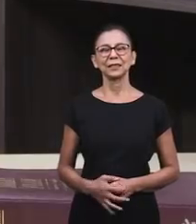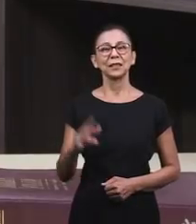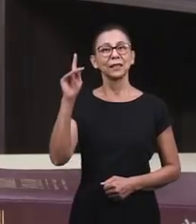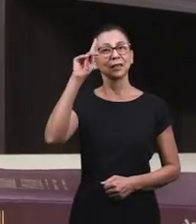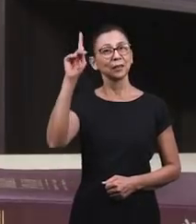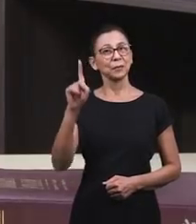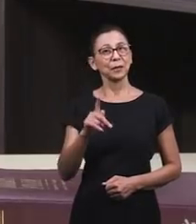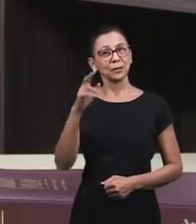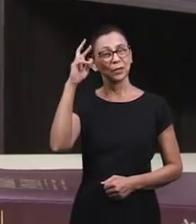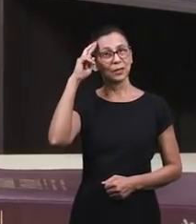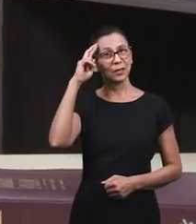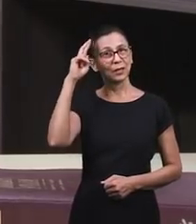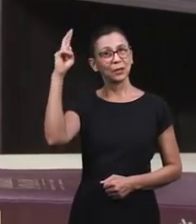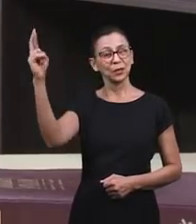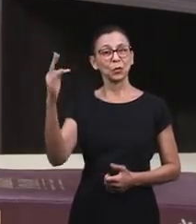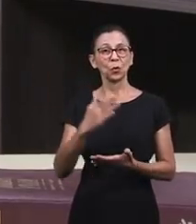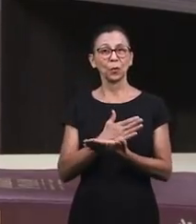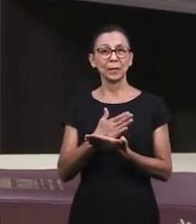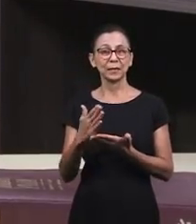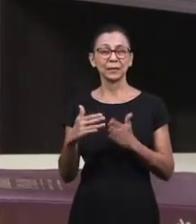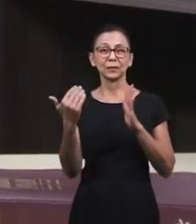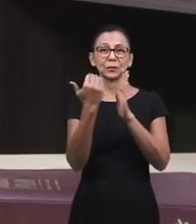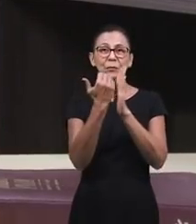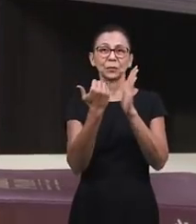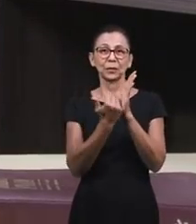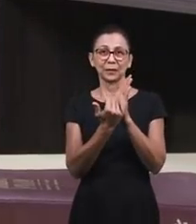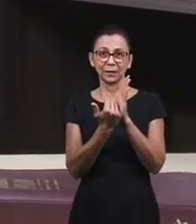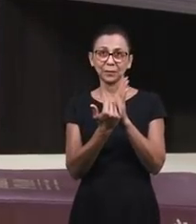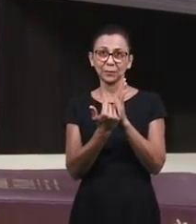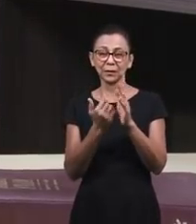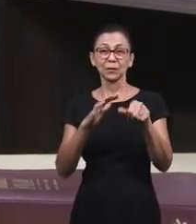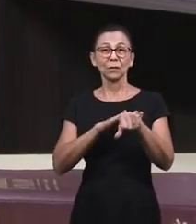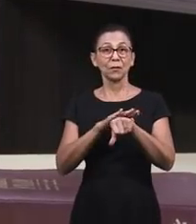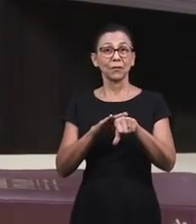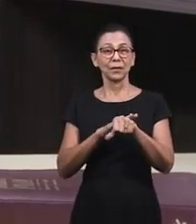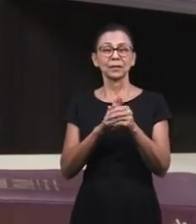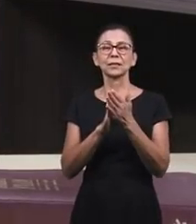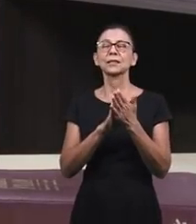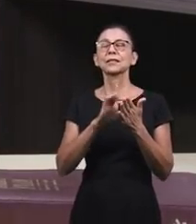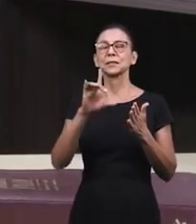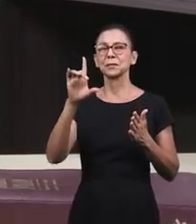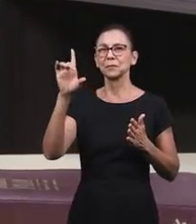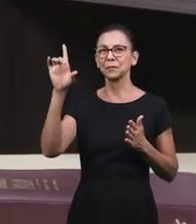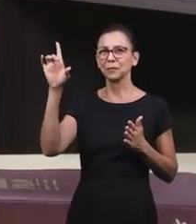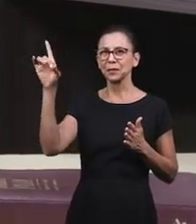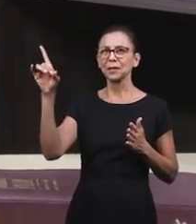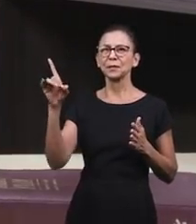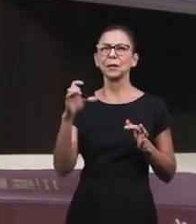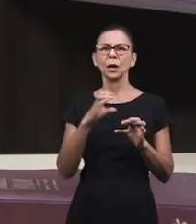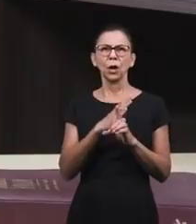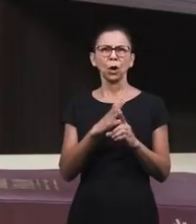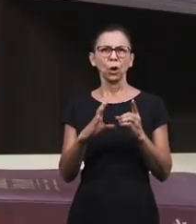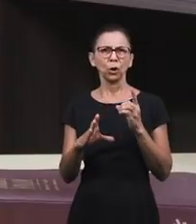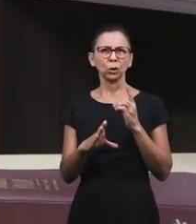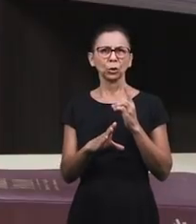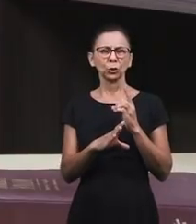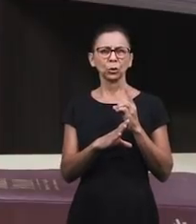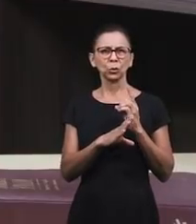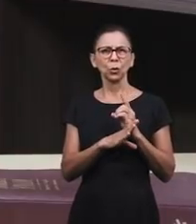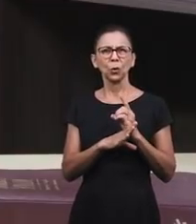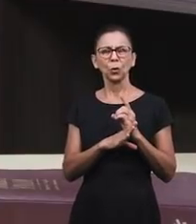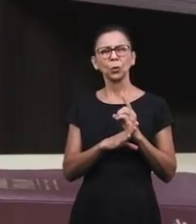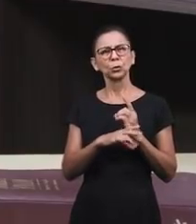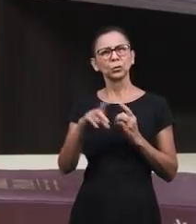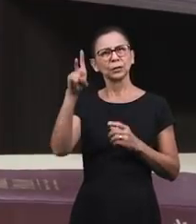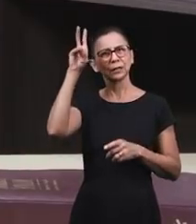A paz do Senhor, nós estamos começando mais uma edição do programa Conversas Bíblicas. Um encontro semanal que nós temos todas